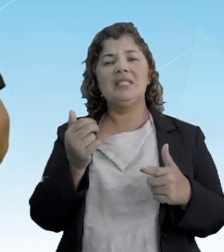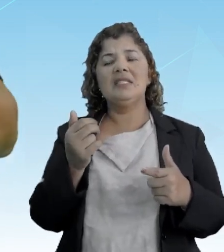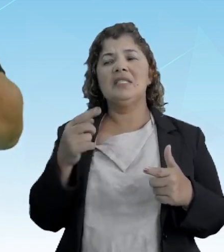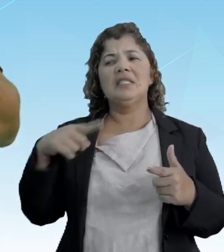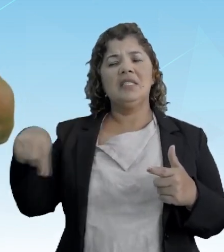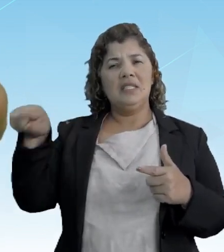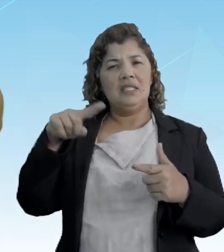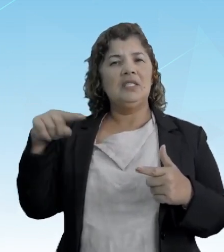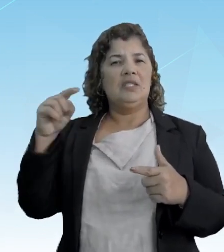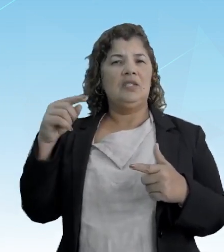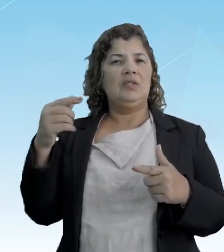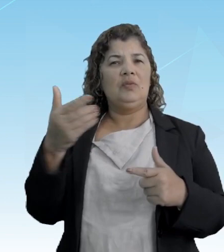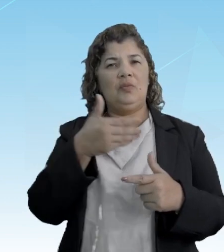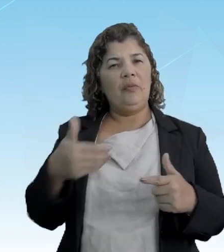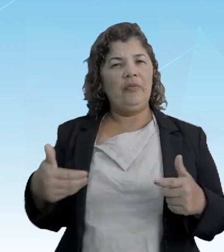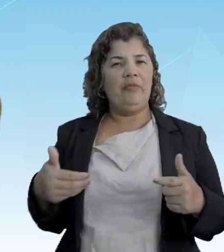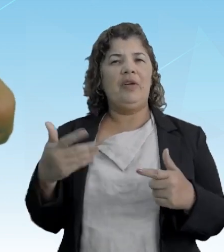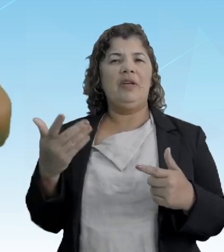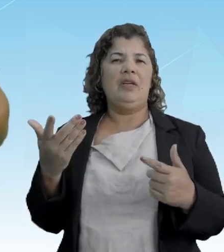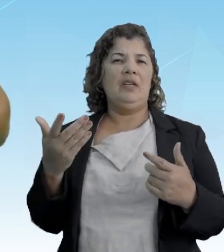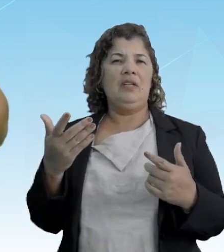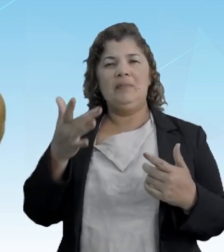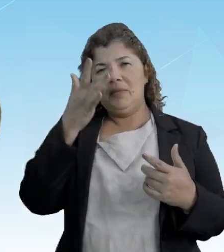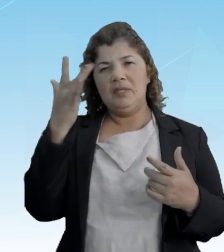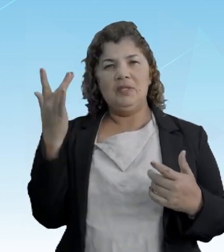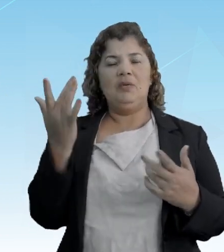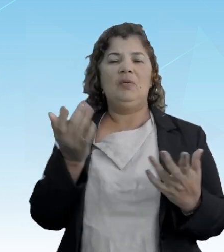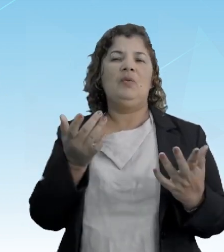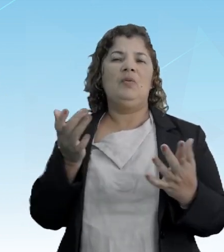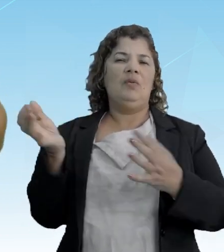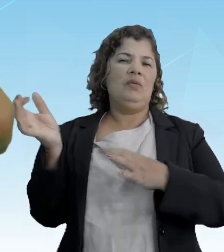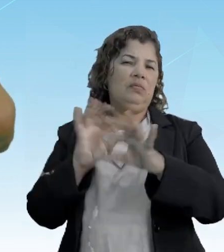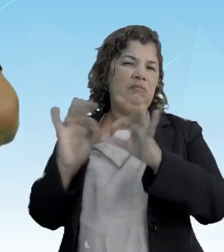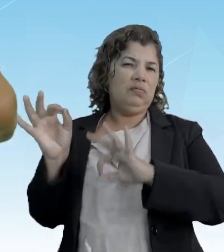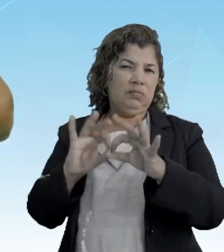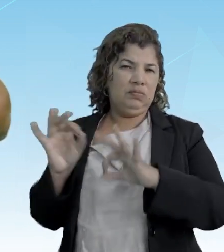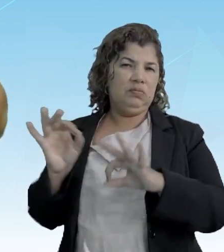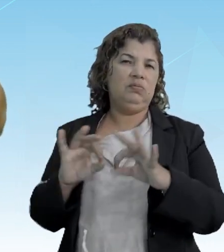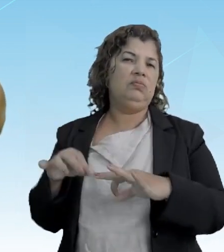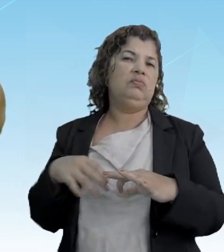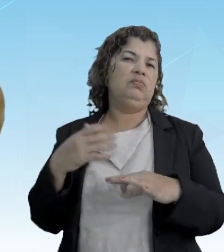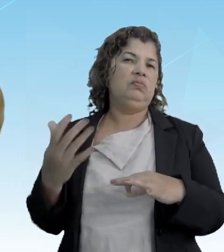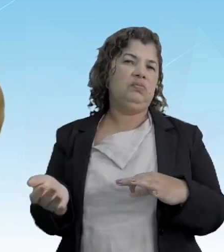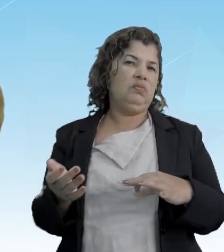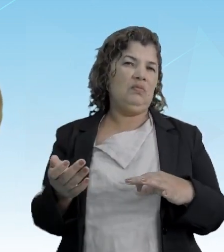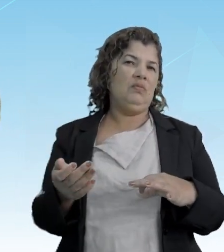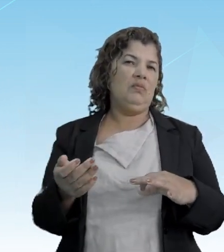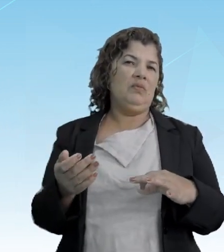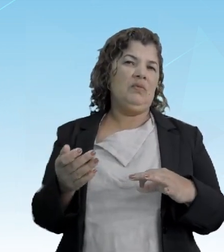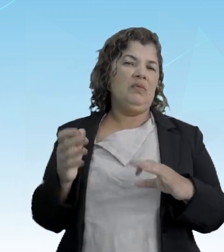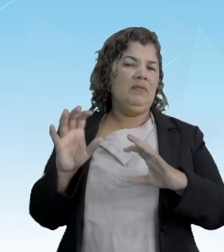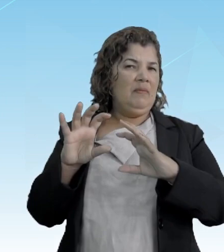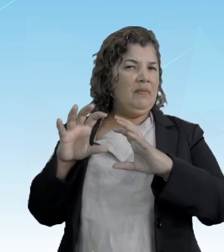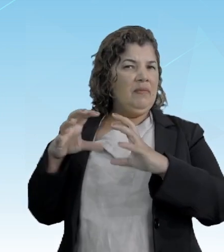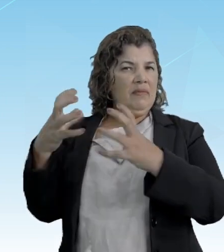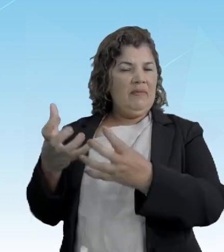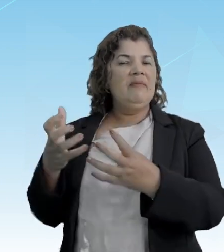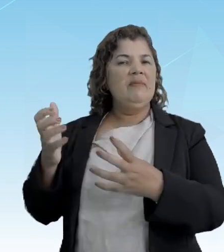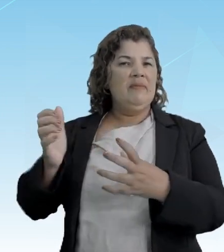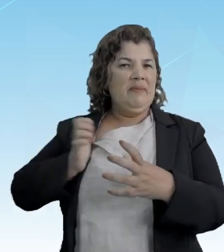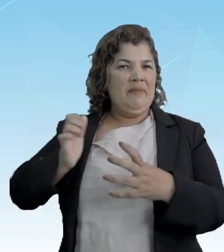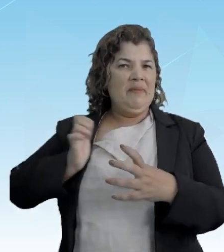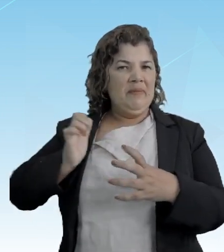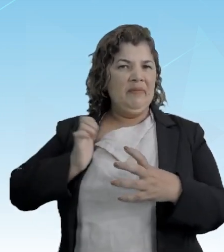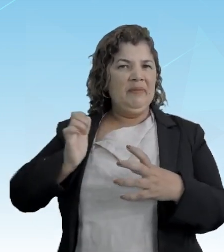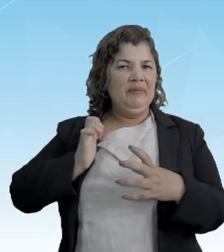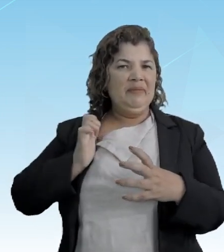eles, as pessoas ou as grandes organizações e a classe rica,